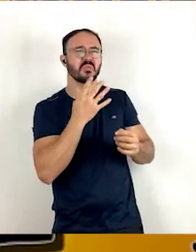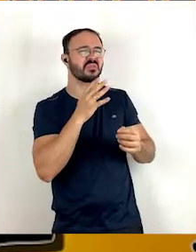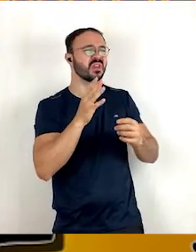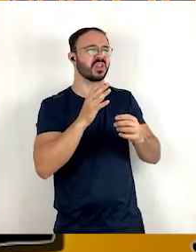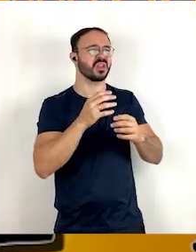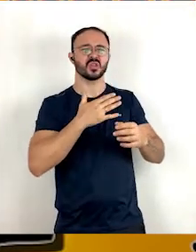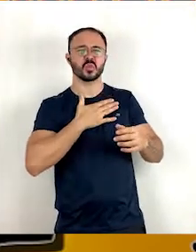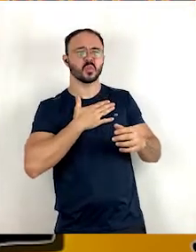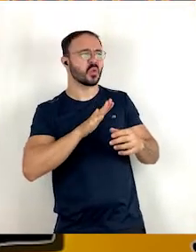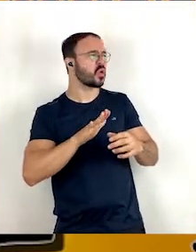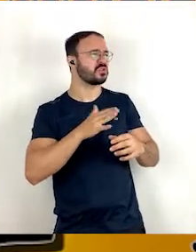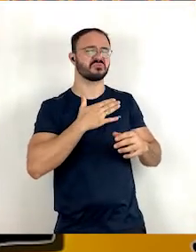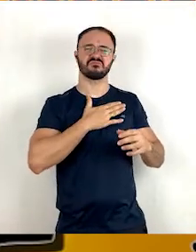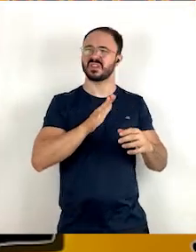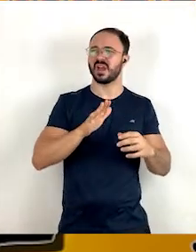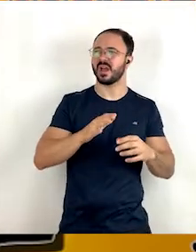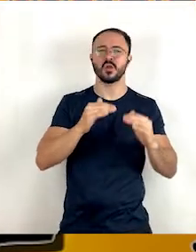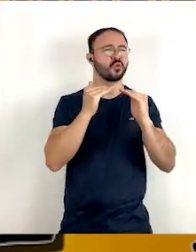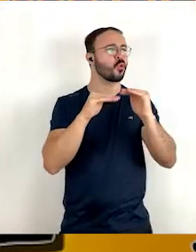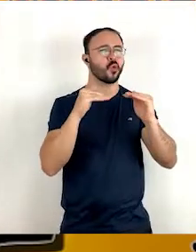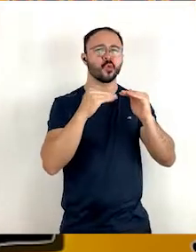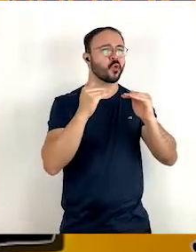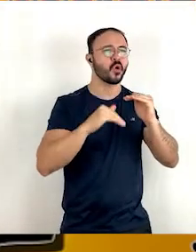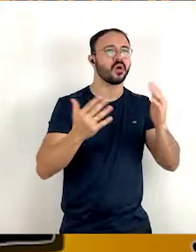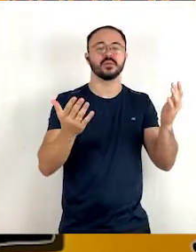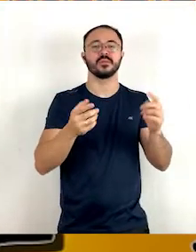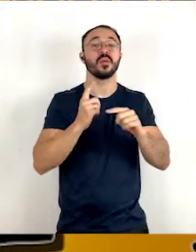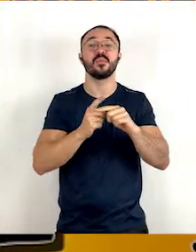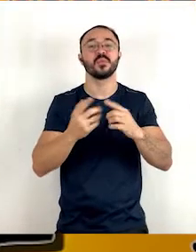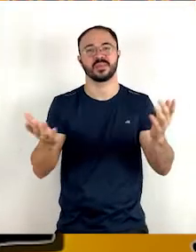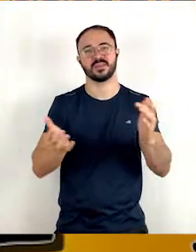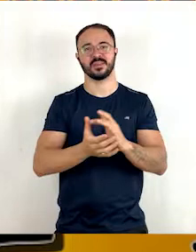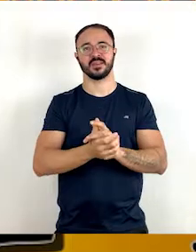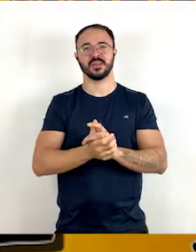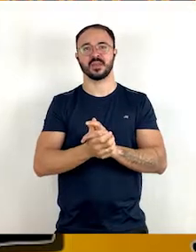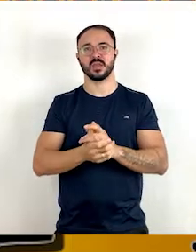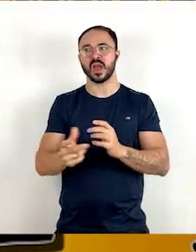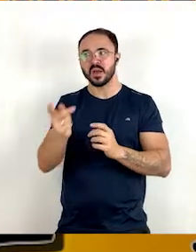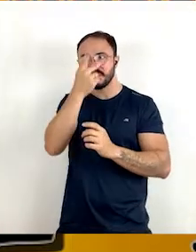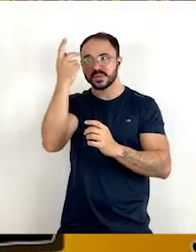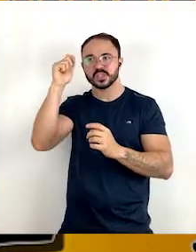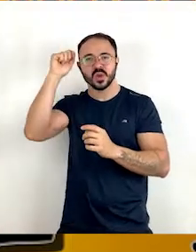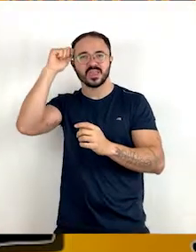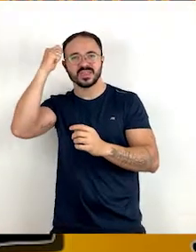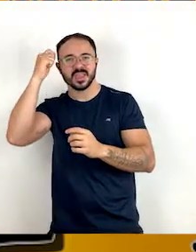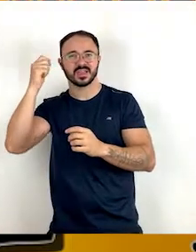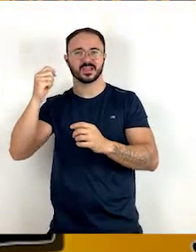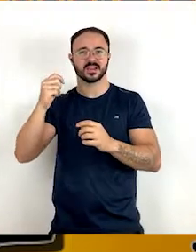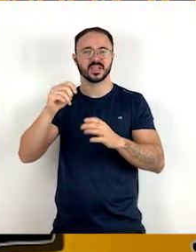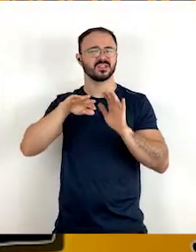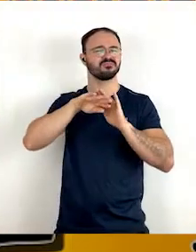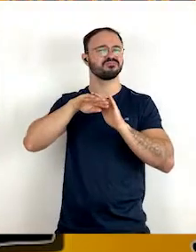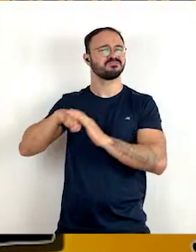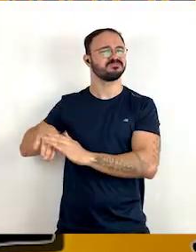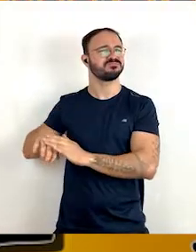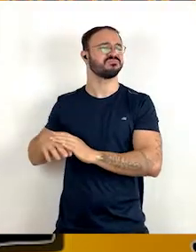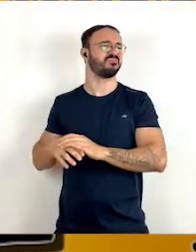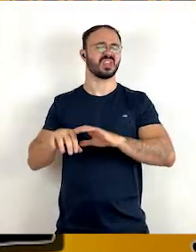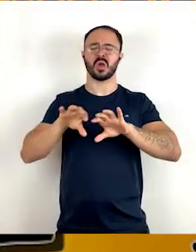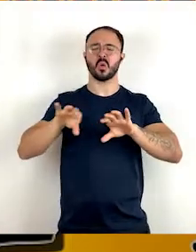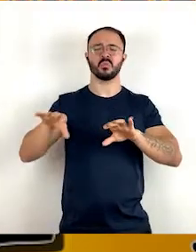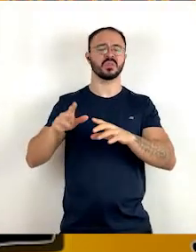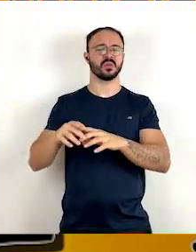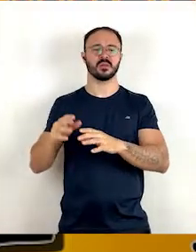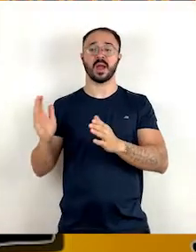sociedade, mostrando quanto que pessoas negras, né, são podadas, pessoas negras elas são enquadradas.